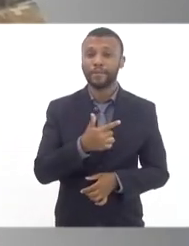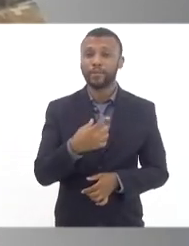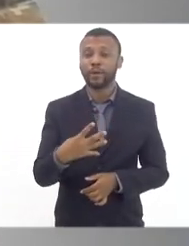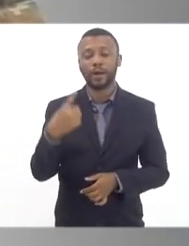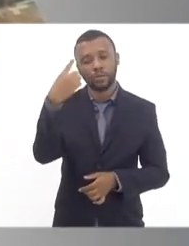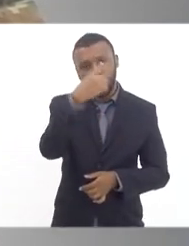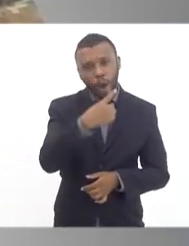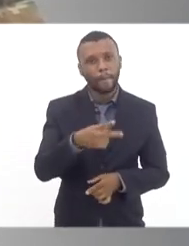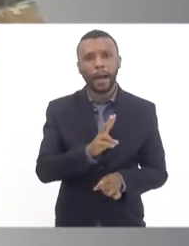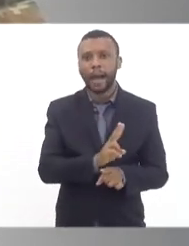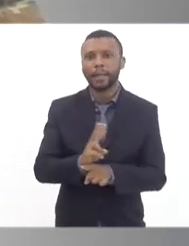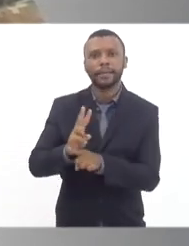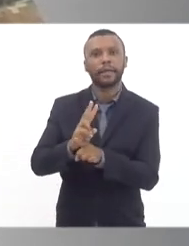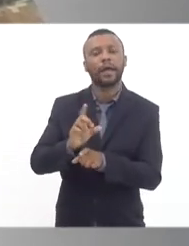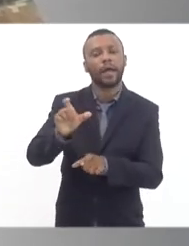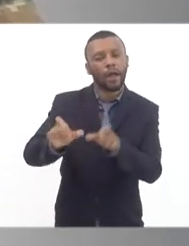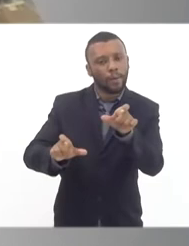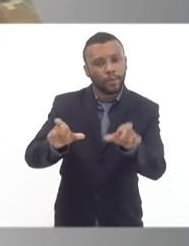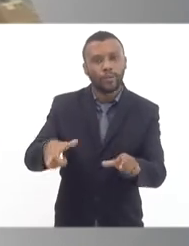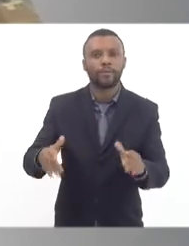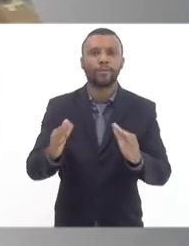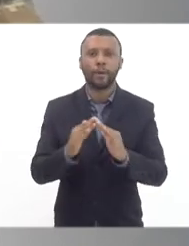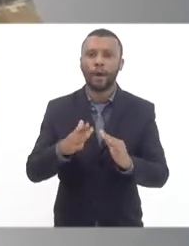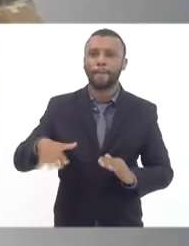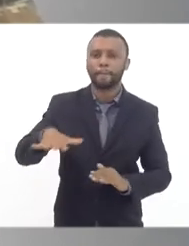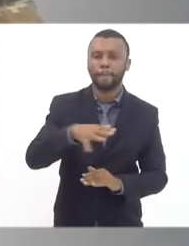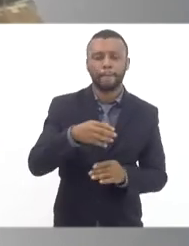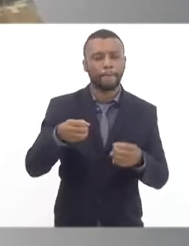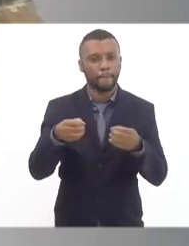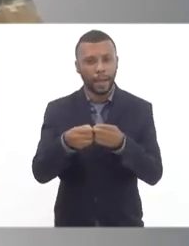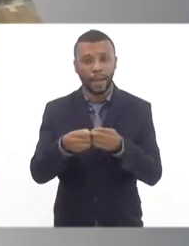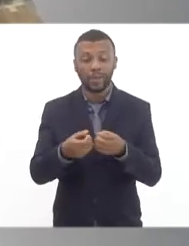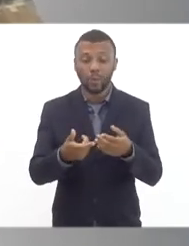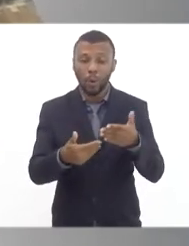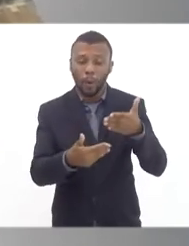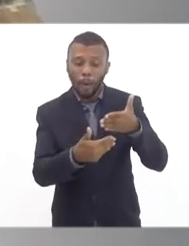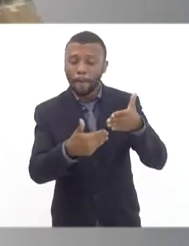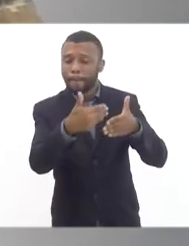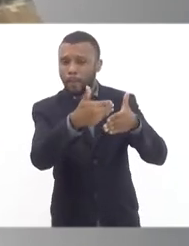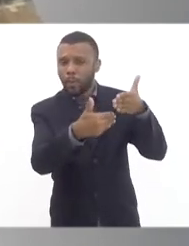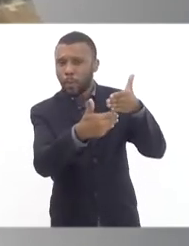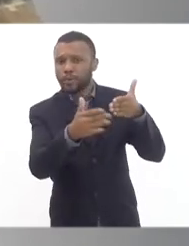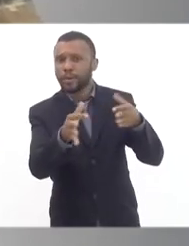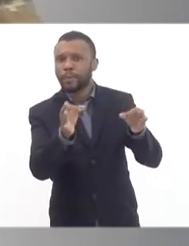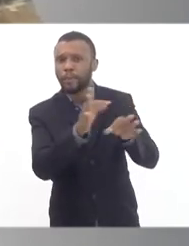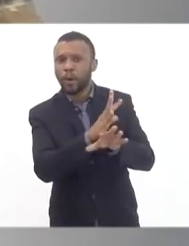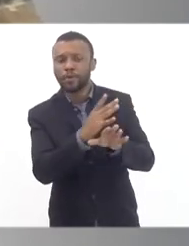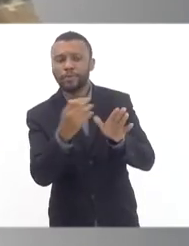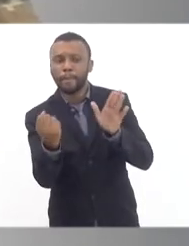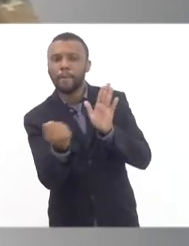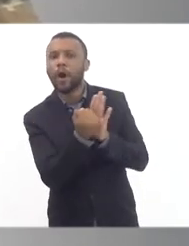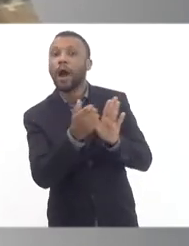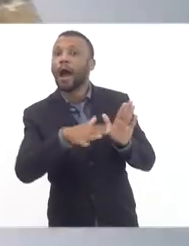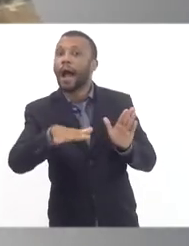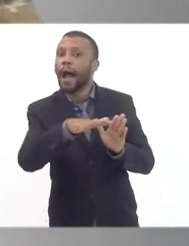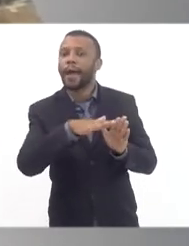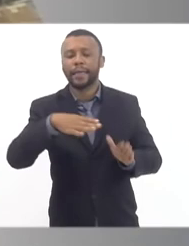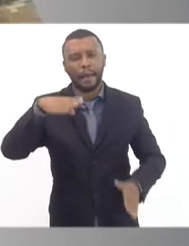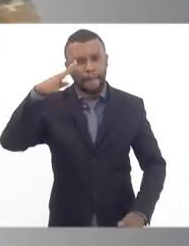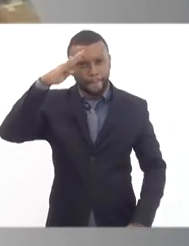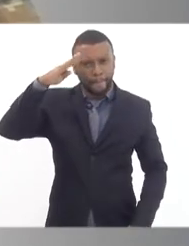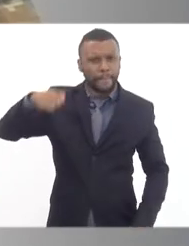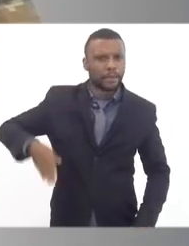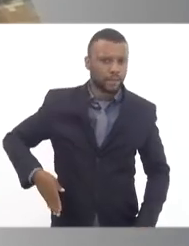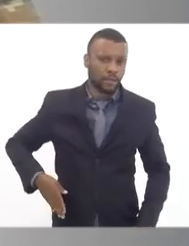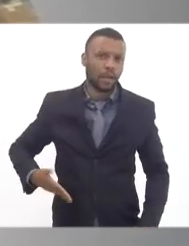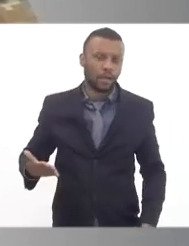com dignidade os moradores do entorno. O muro da frente já foi todo feito, já está identificado como área militar. Então, assim, essa sala